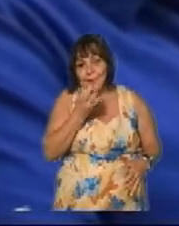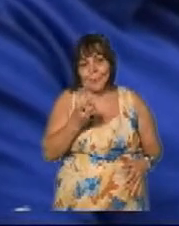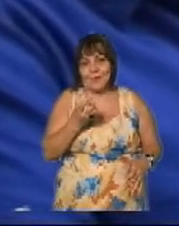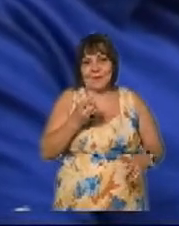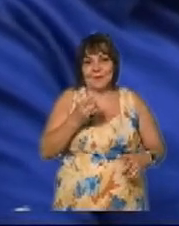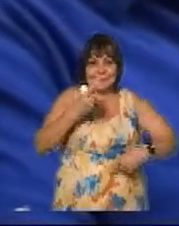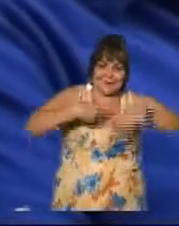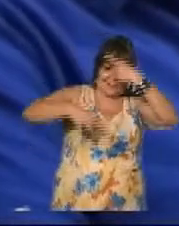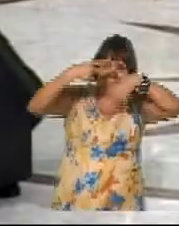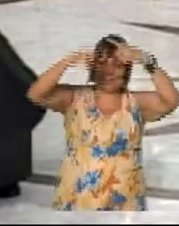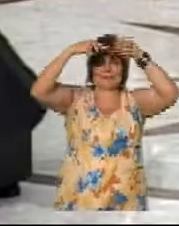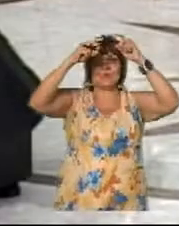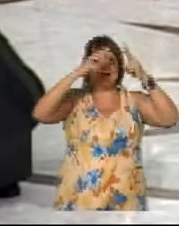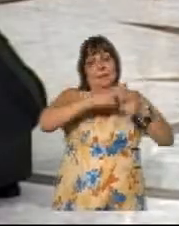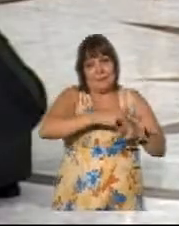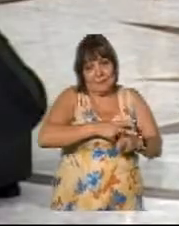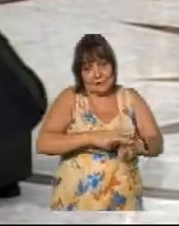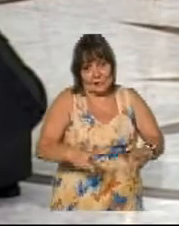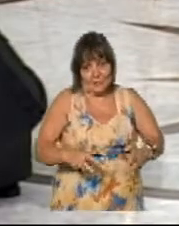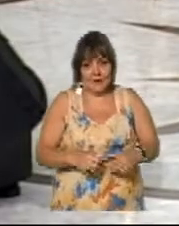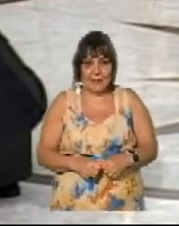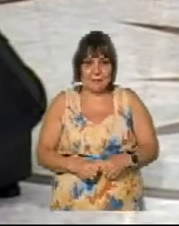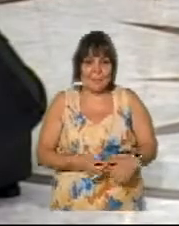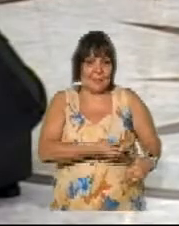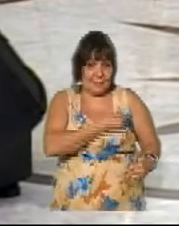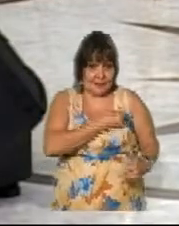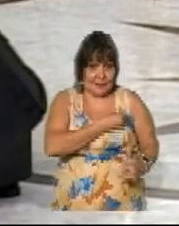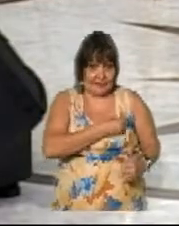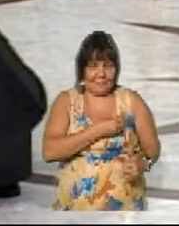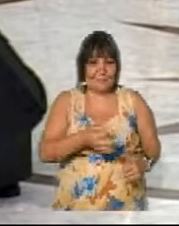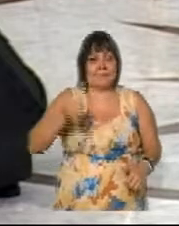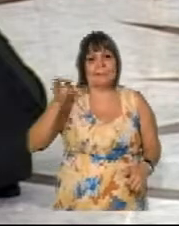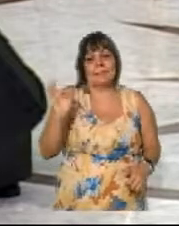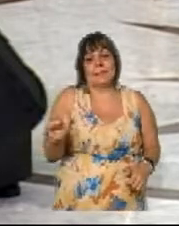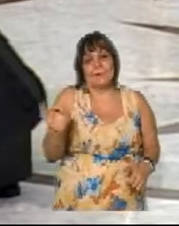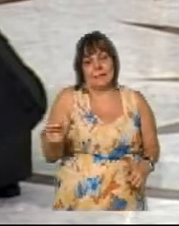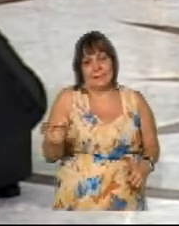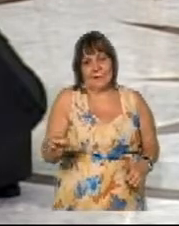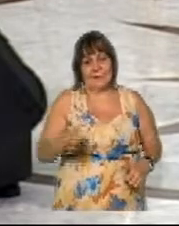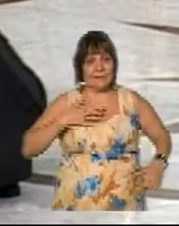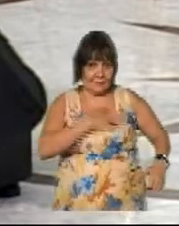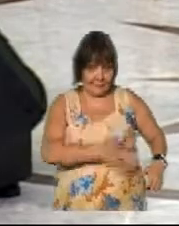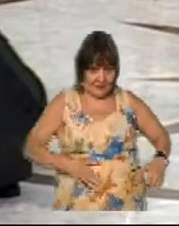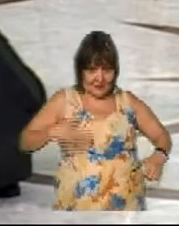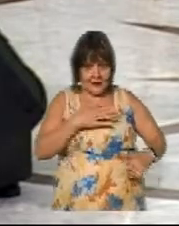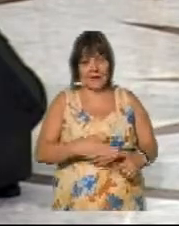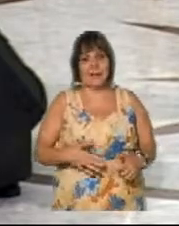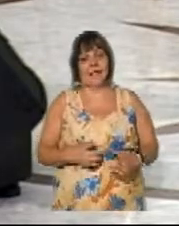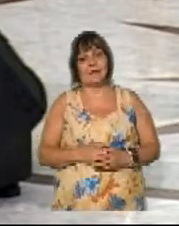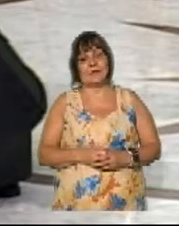sucesso, à alegria de vida, à harmonia de viver, à felicidade, ao bem-estar.